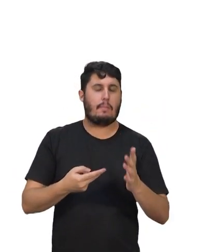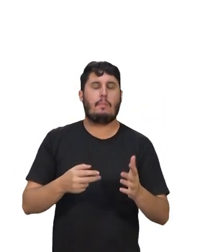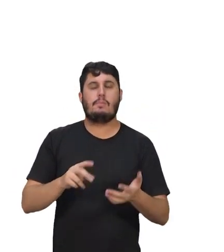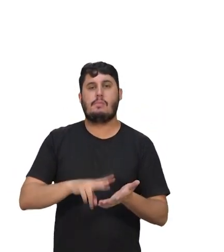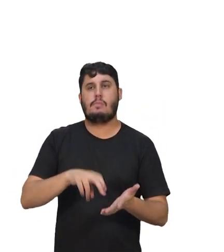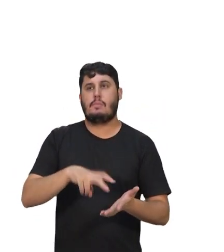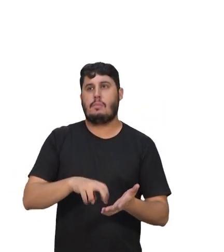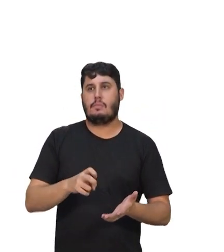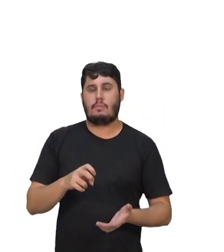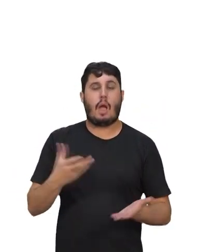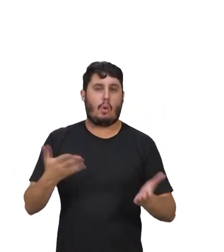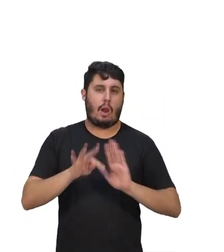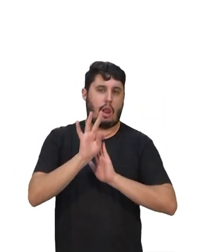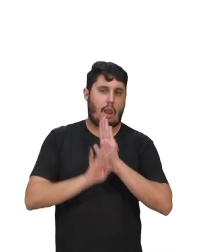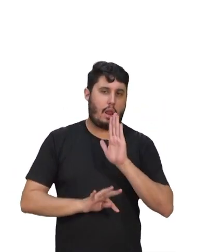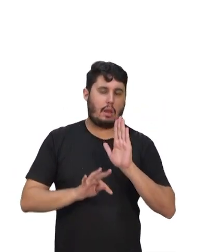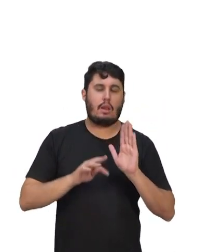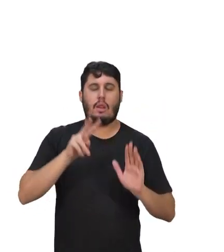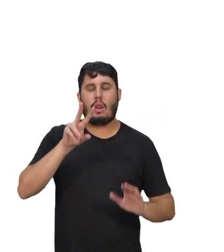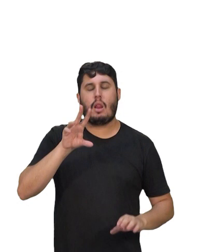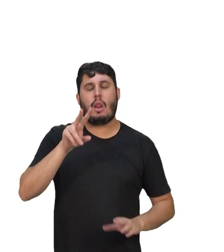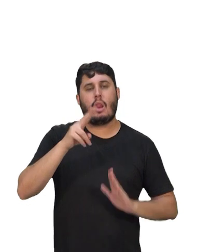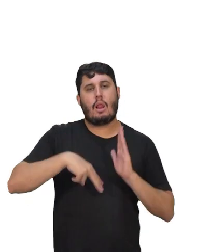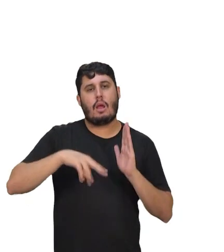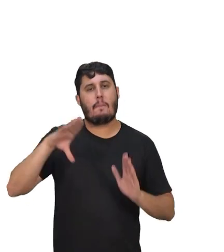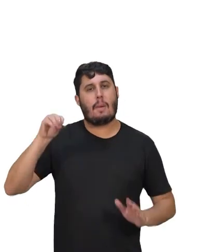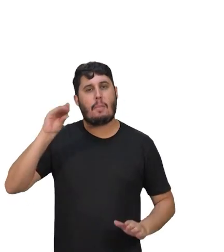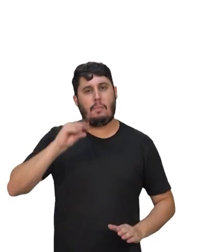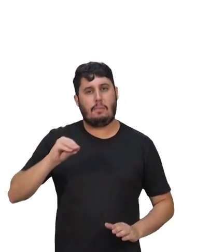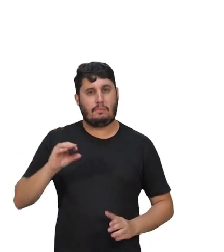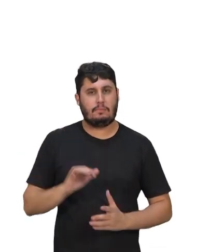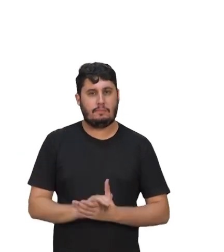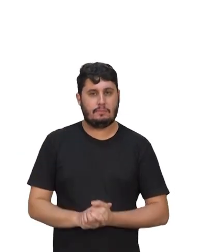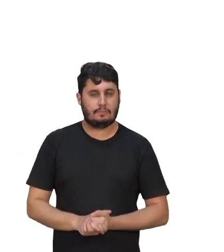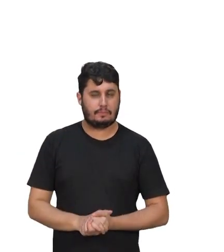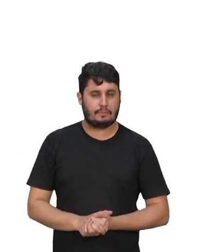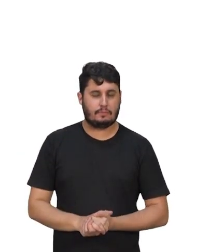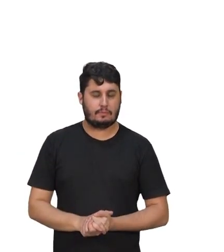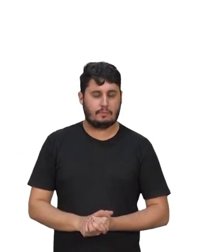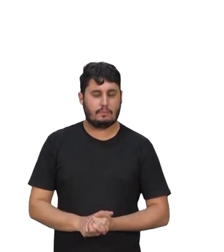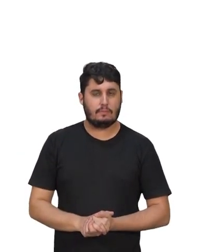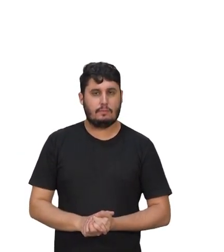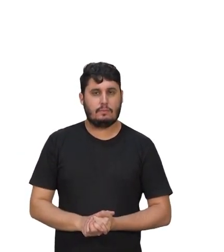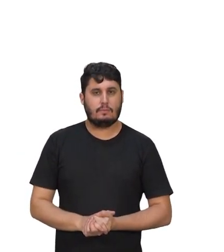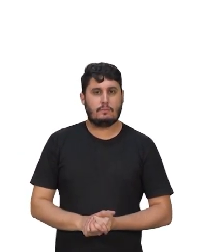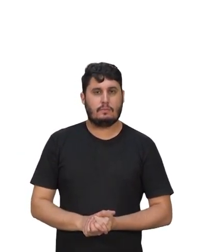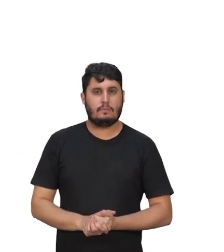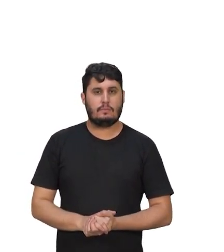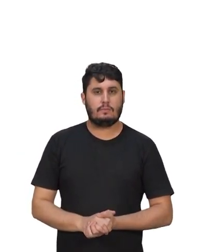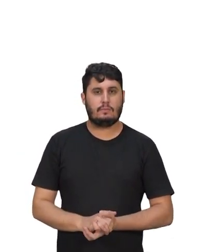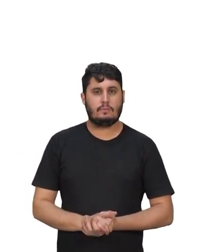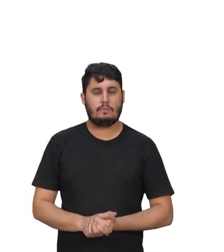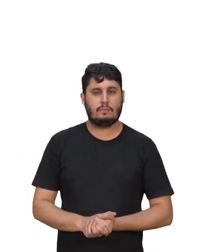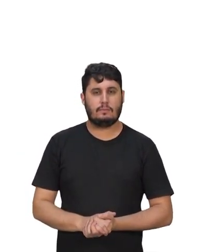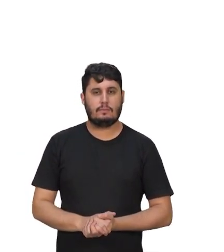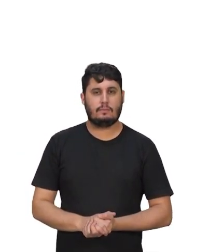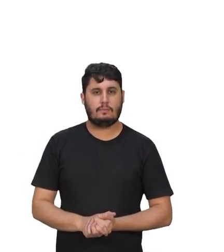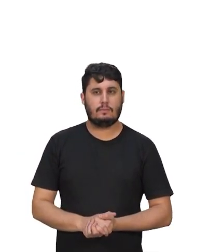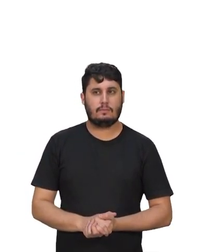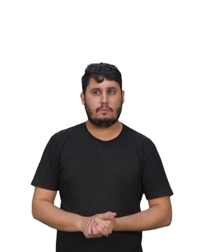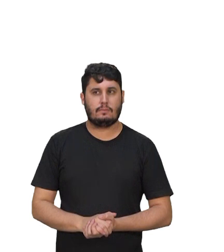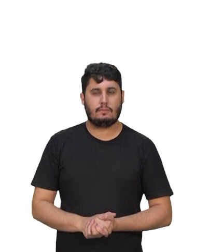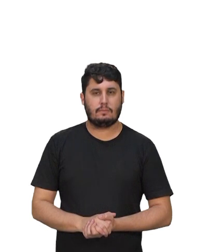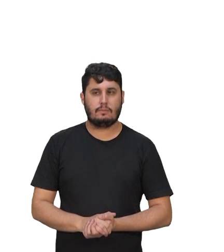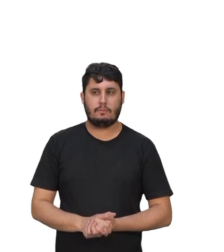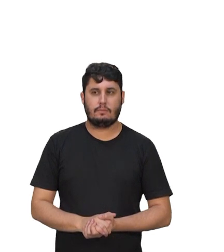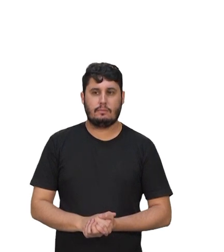llega a México con diseños atléticos, pero muy fashion. Tienen un toque vintage con diferentes formas y combinaciones de colores. Lo más